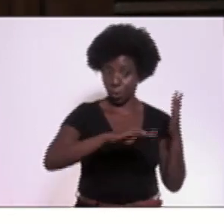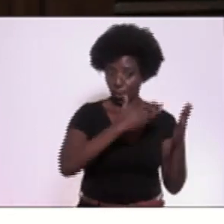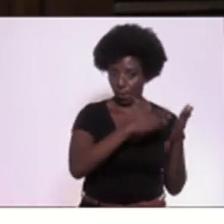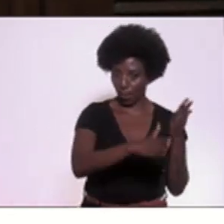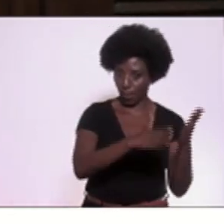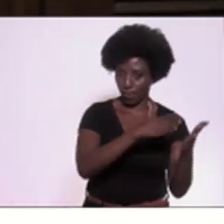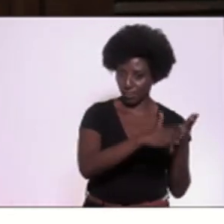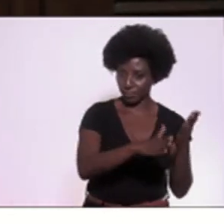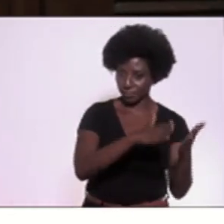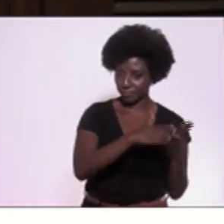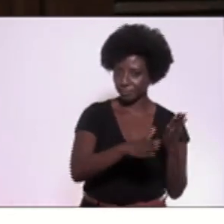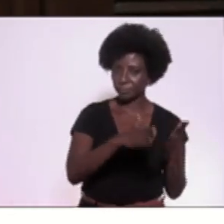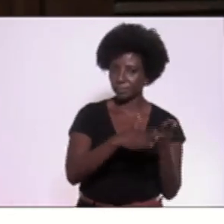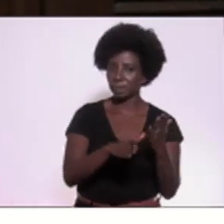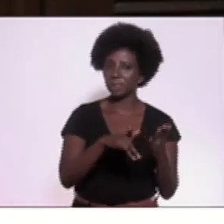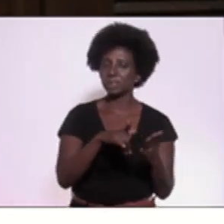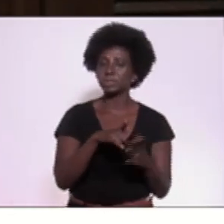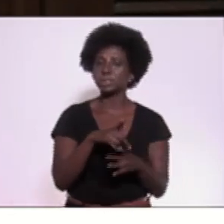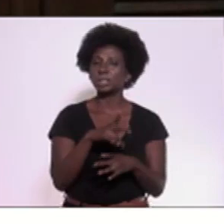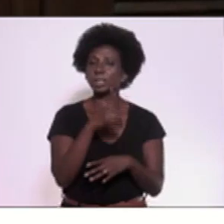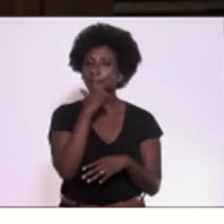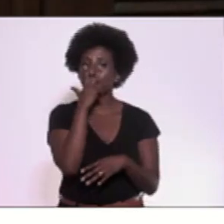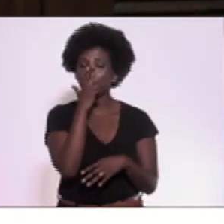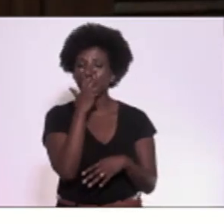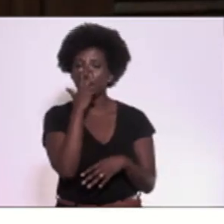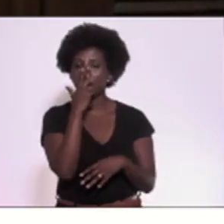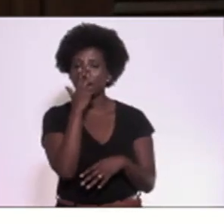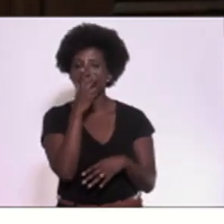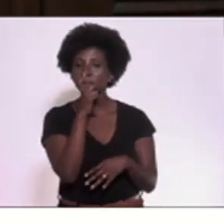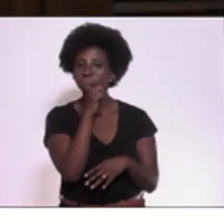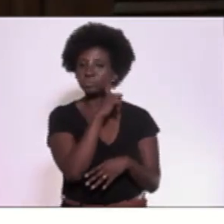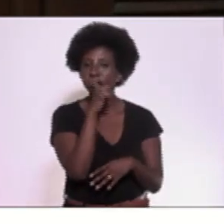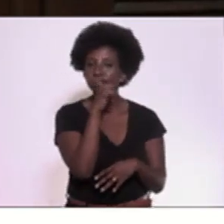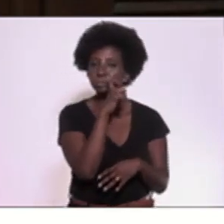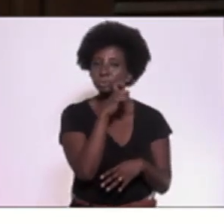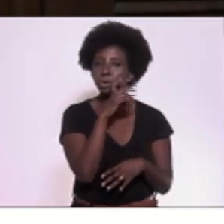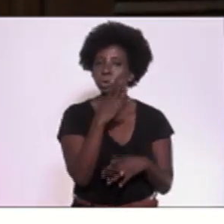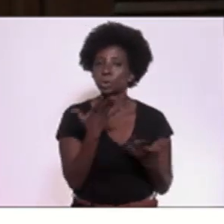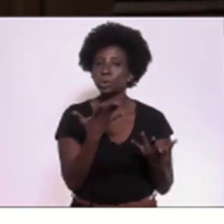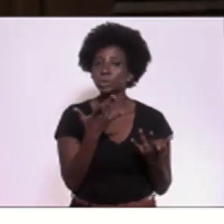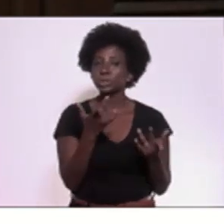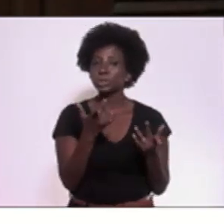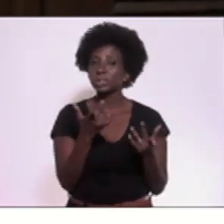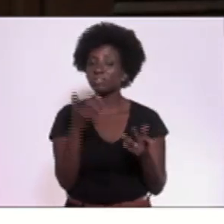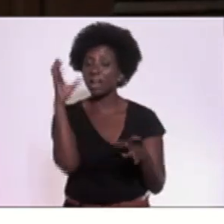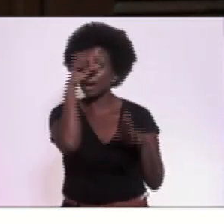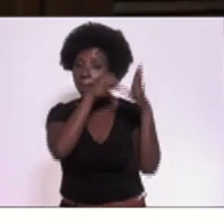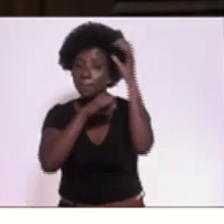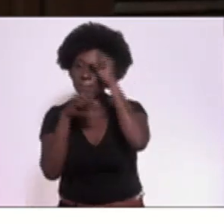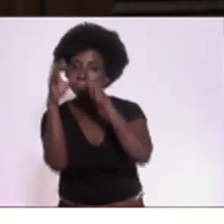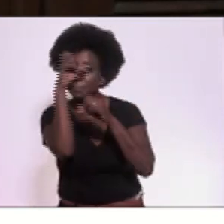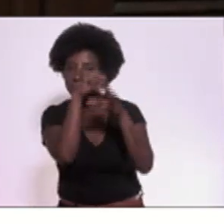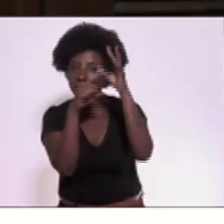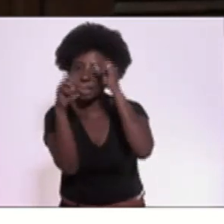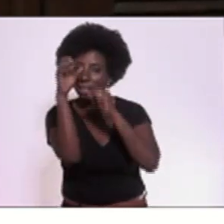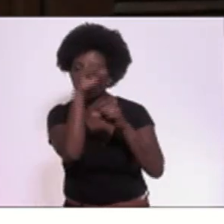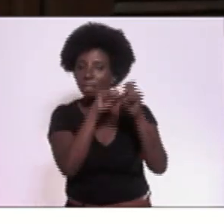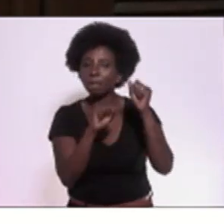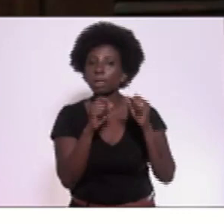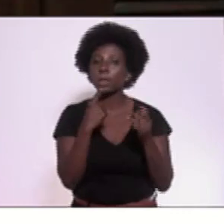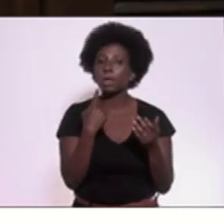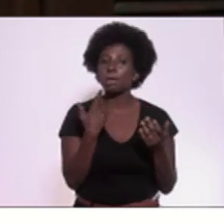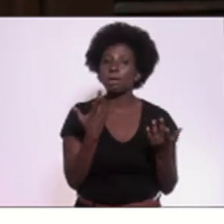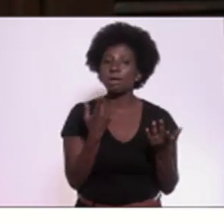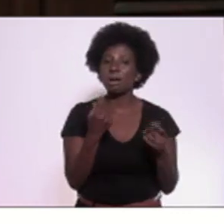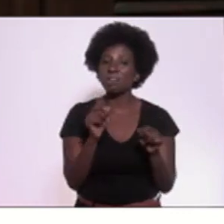com tendências fascistas dizendo que vão beber em águas brasileiras para aprender essa relação inescrupulosa